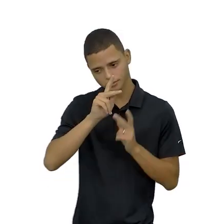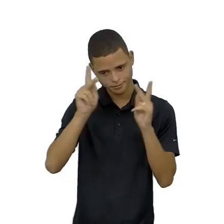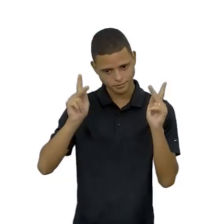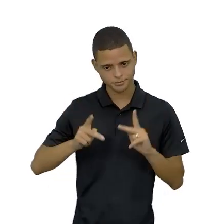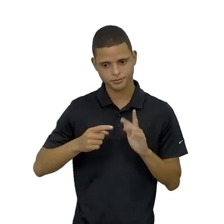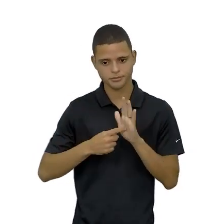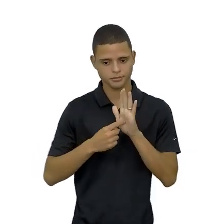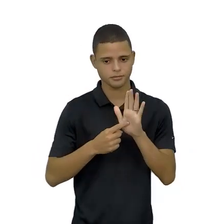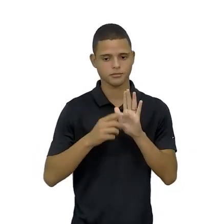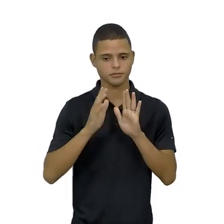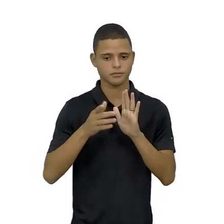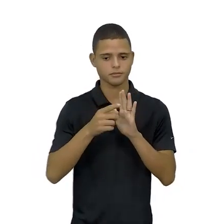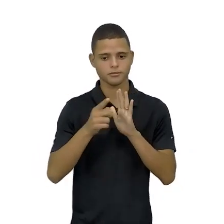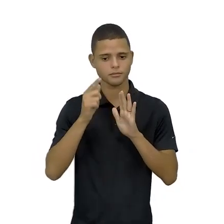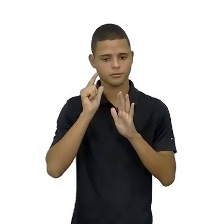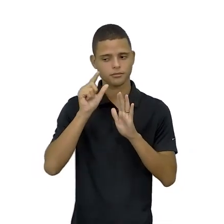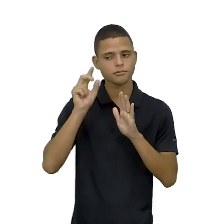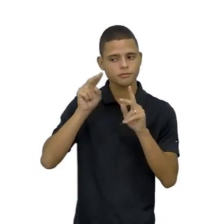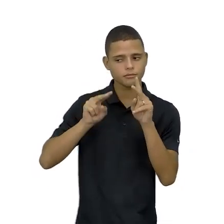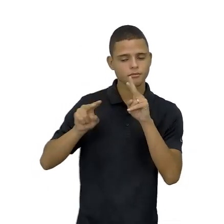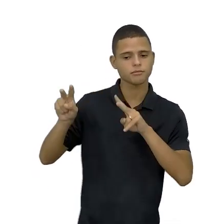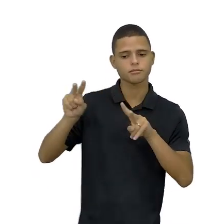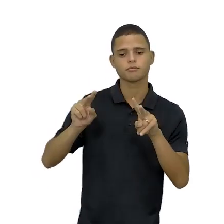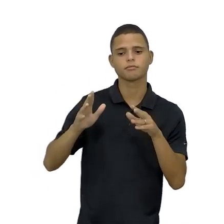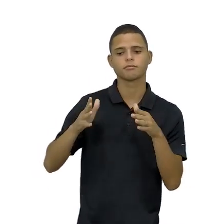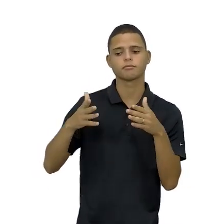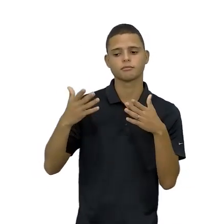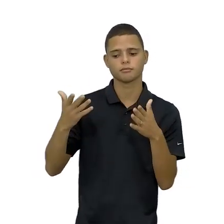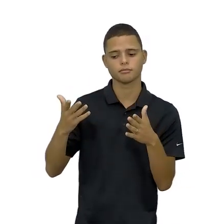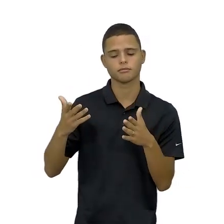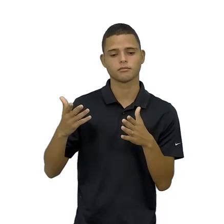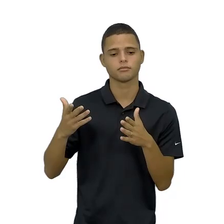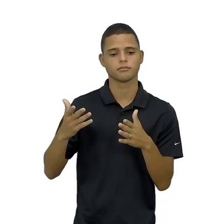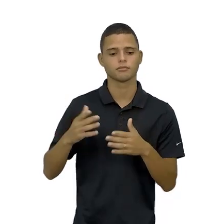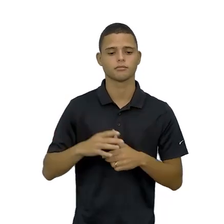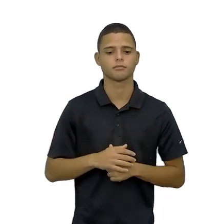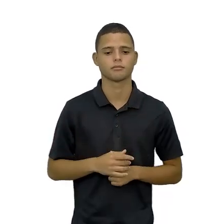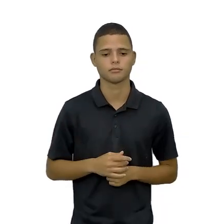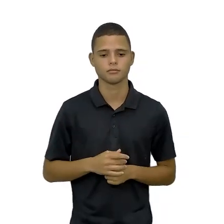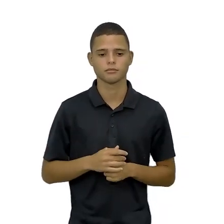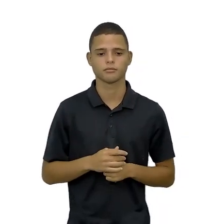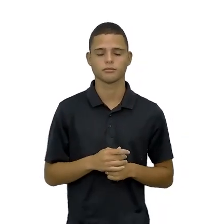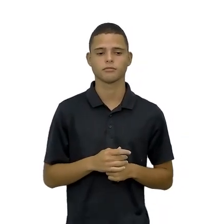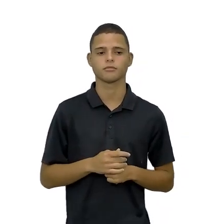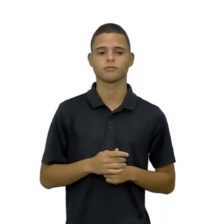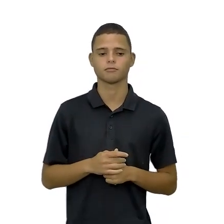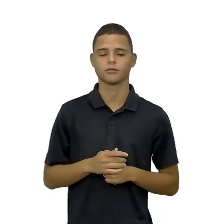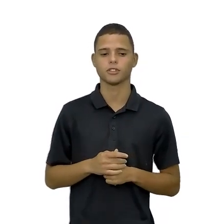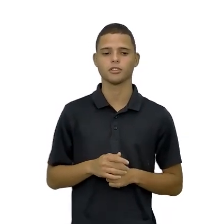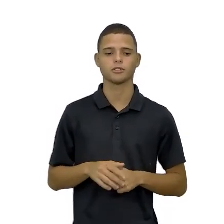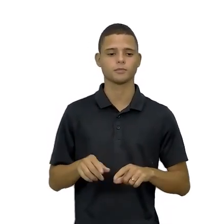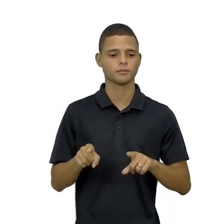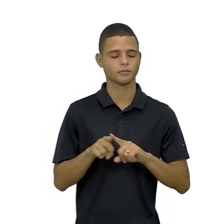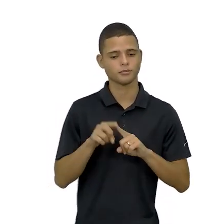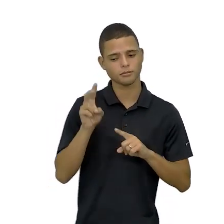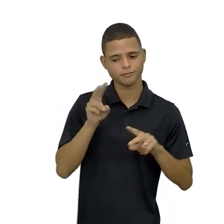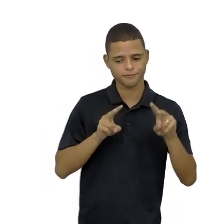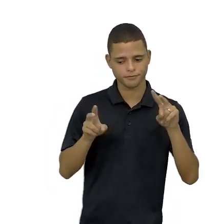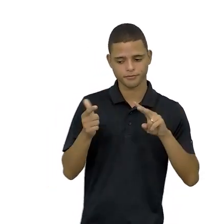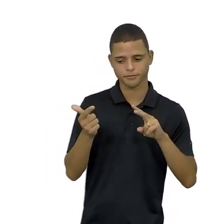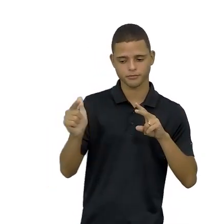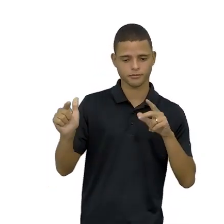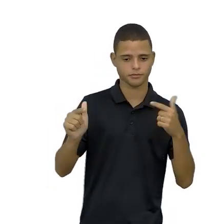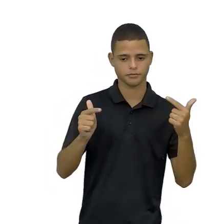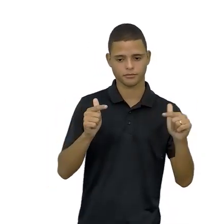para vocês, vocês conseguem ver quais são esses itens. Mas, se a gente olhar no próximo slide,